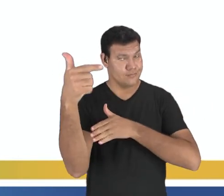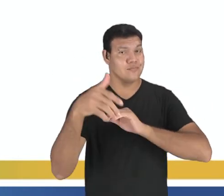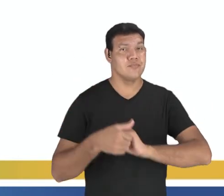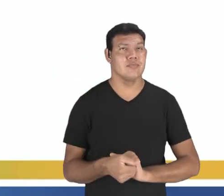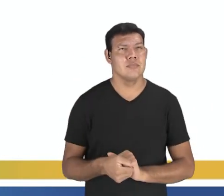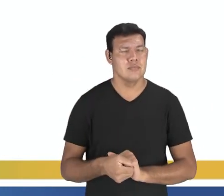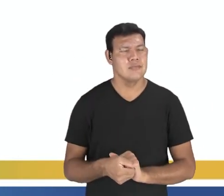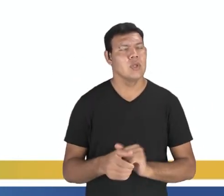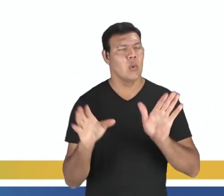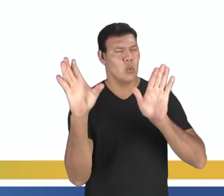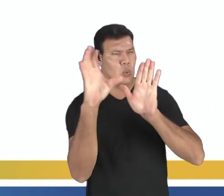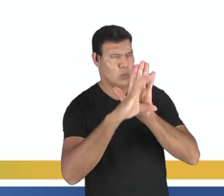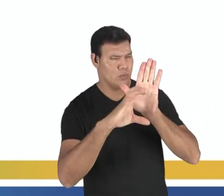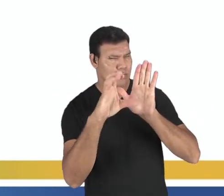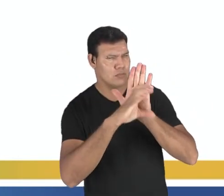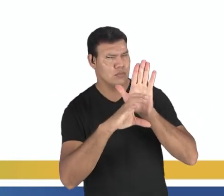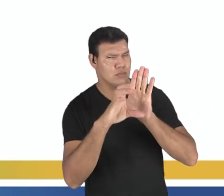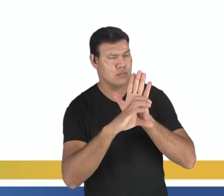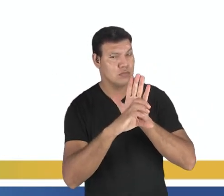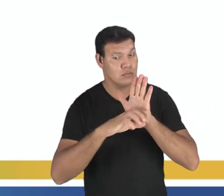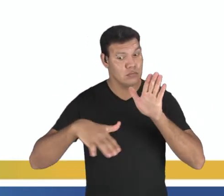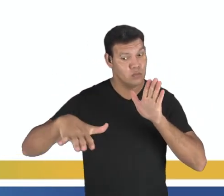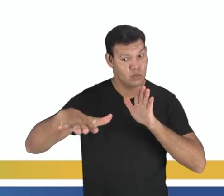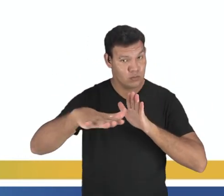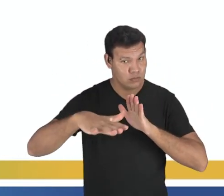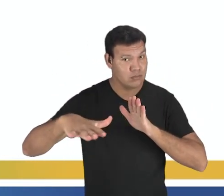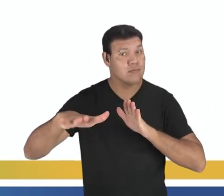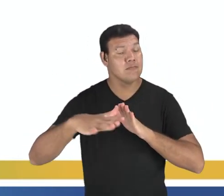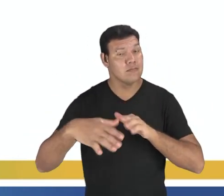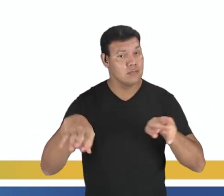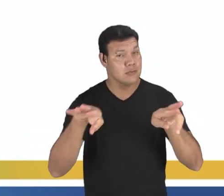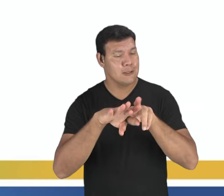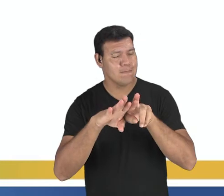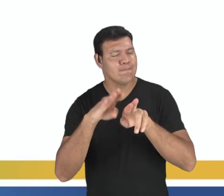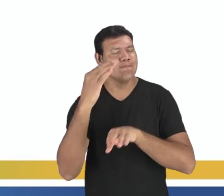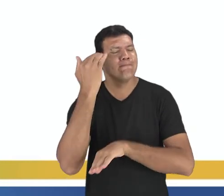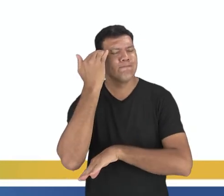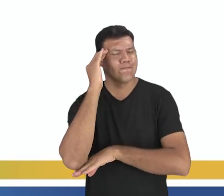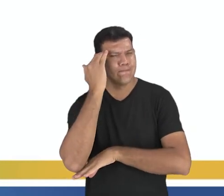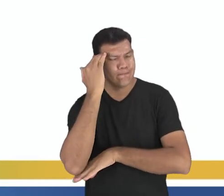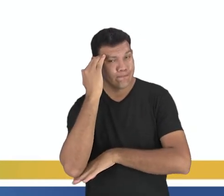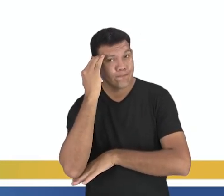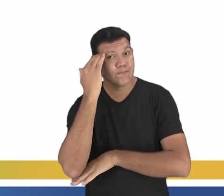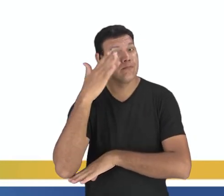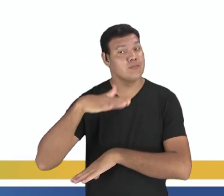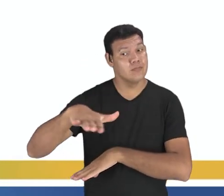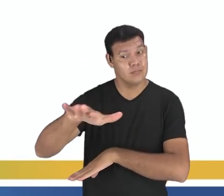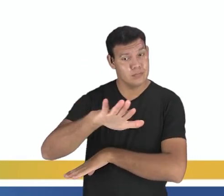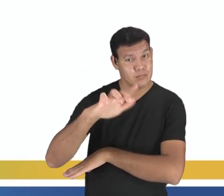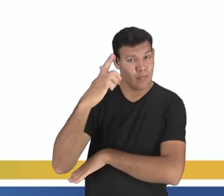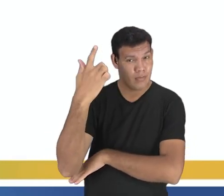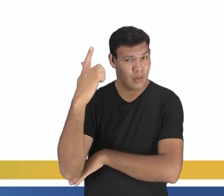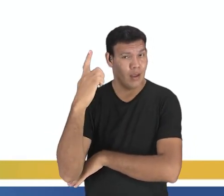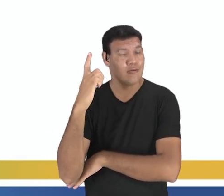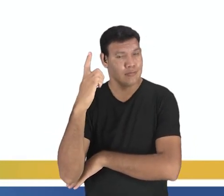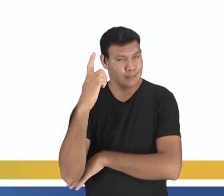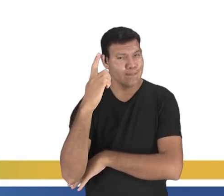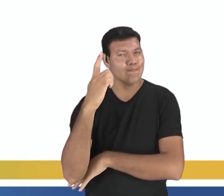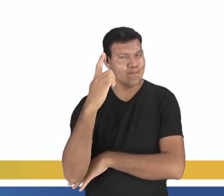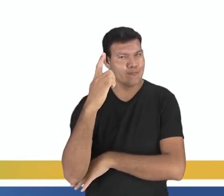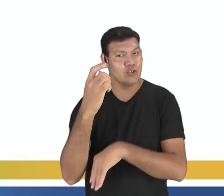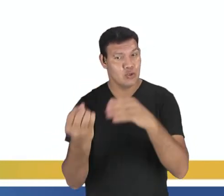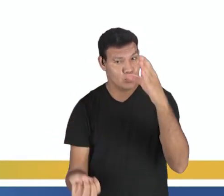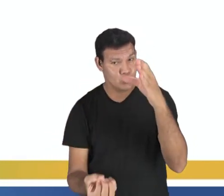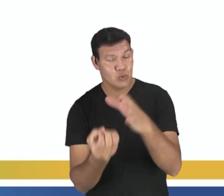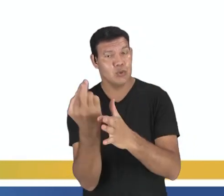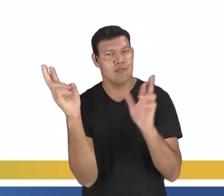A partir da concepção de espaço e do entendimento que o espaço geográfico é fruto da relação entre